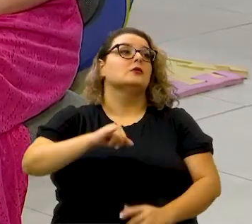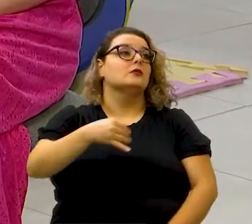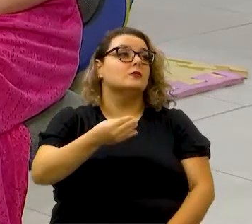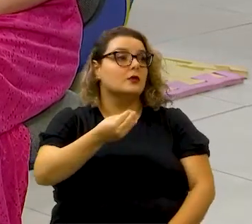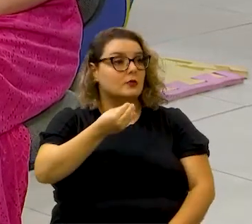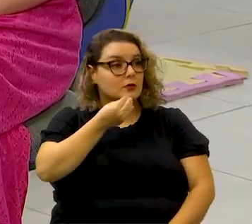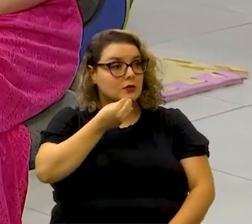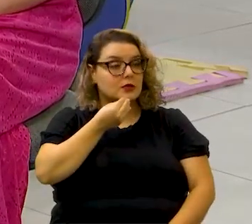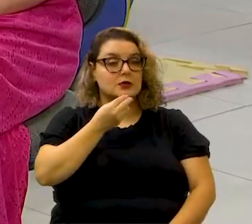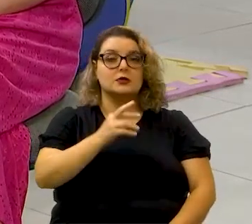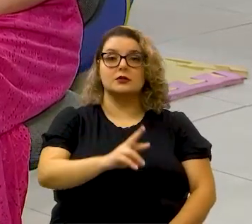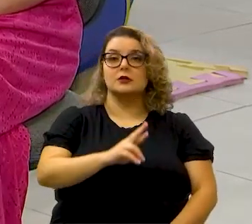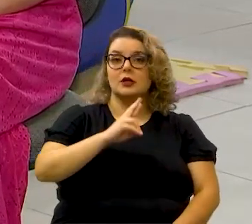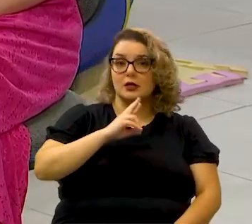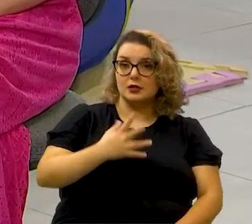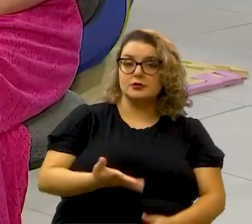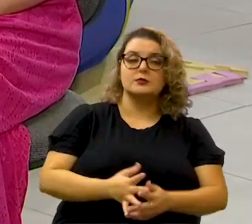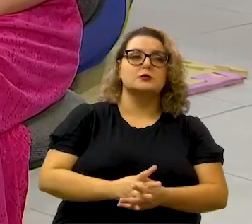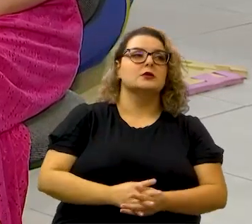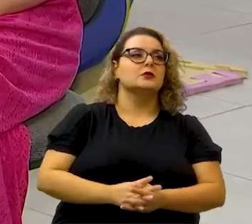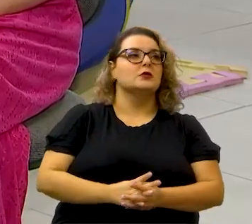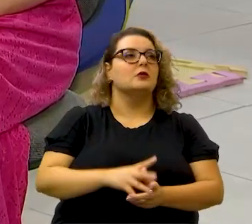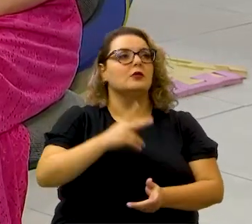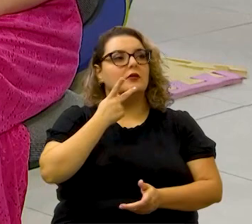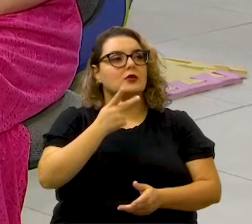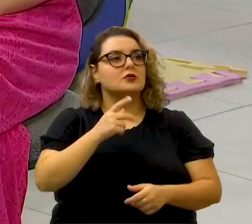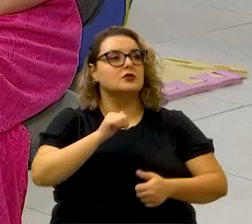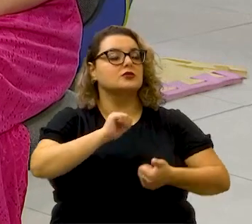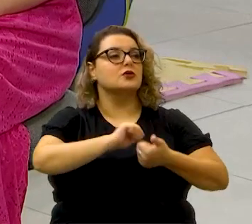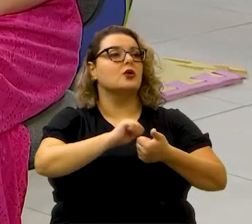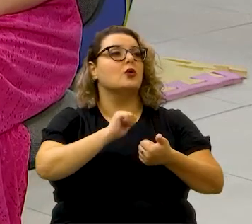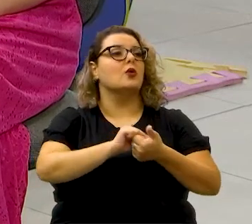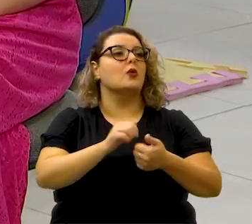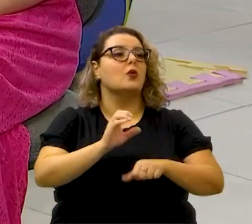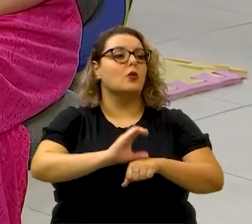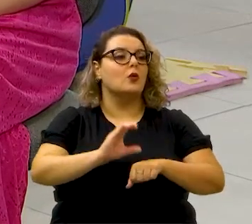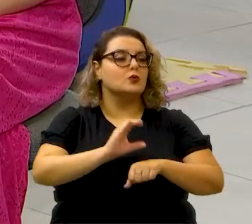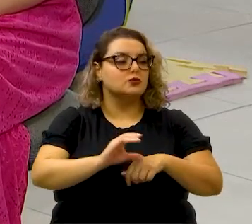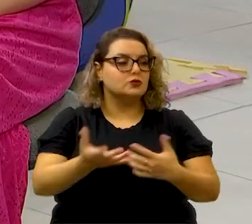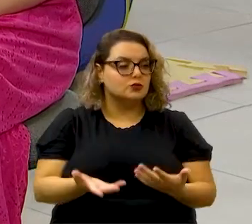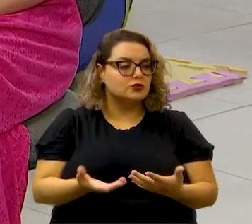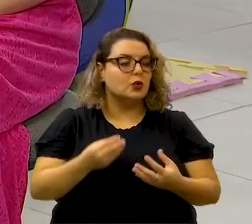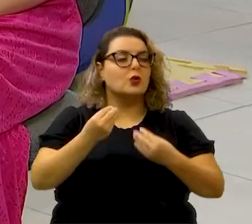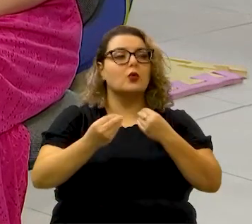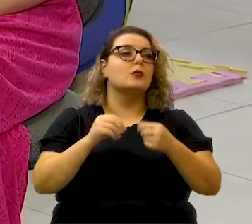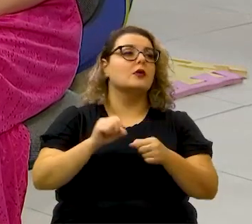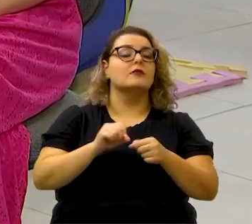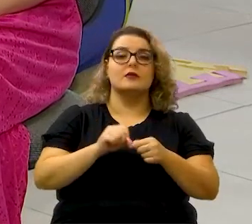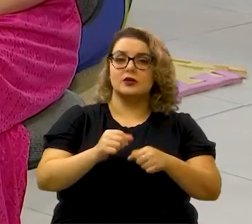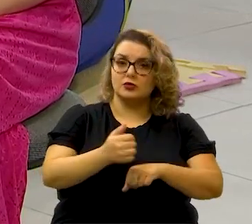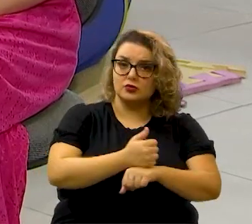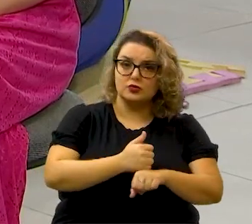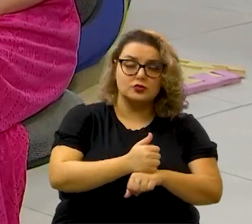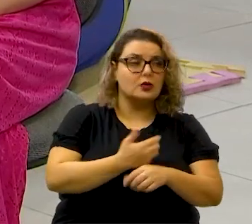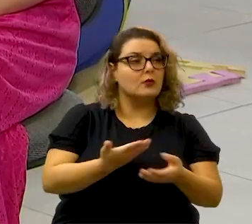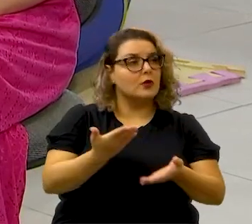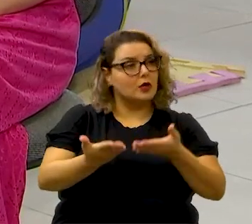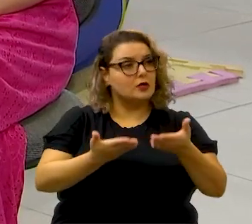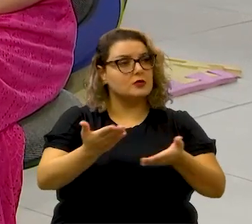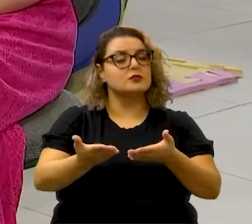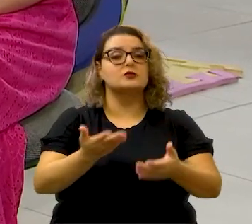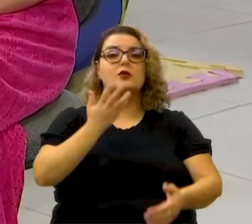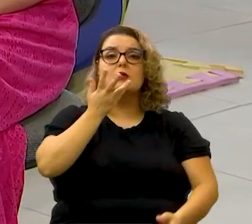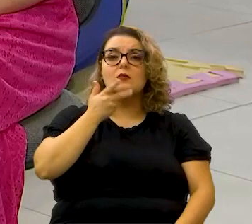pegar de novo o gancho da sua resposta. Você falou aí de qualificação, né? Como que é feita a qualificação dos profissionais